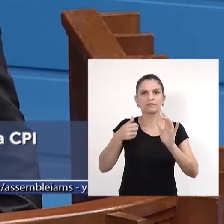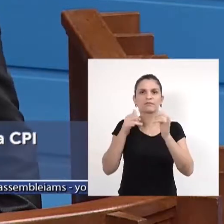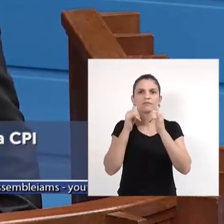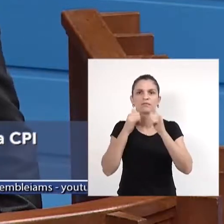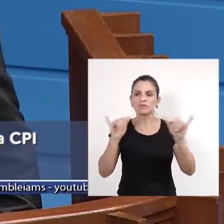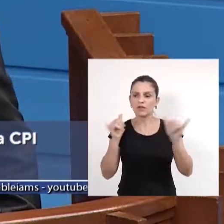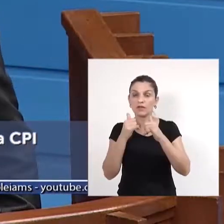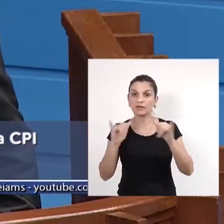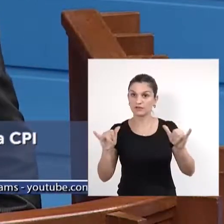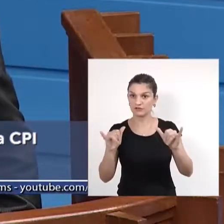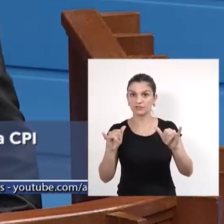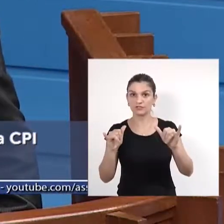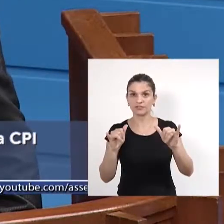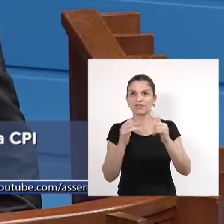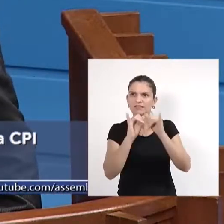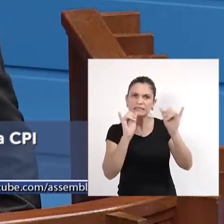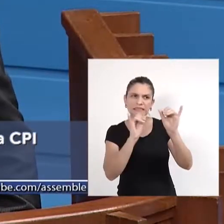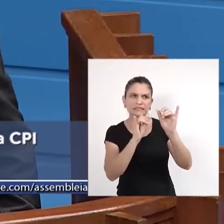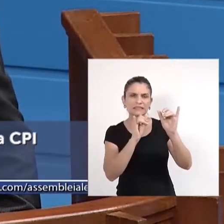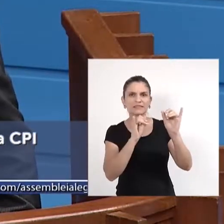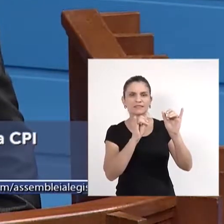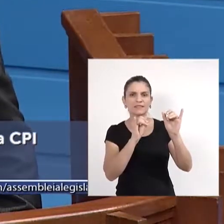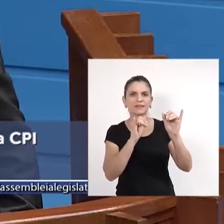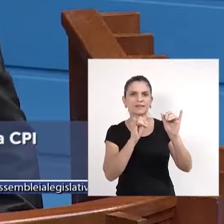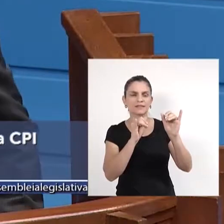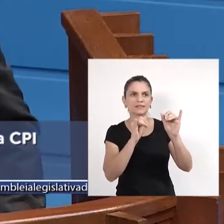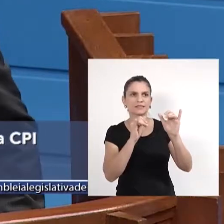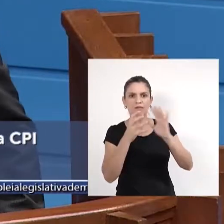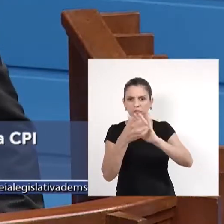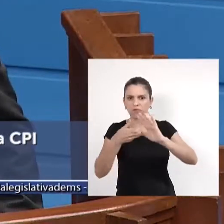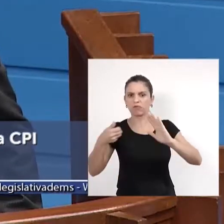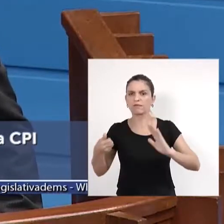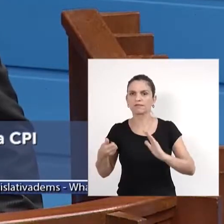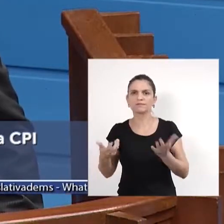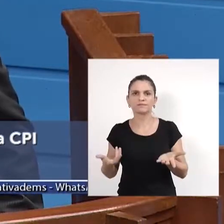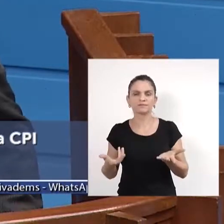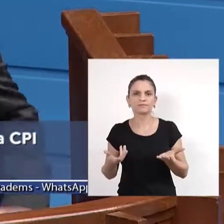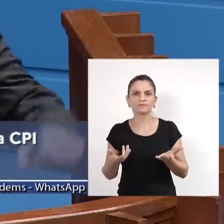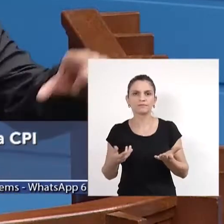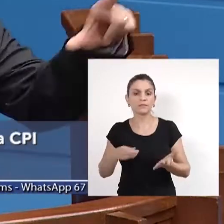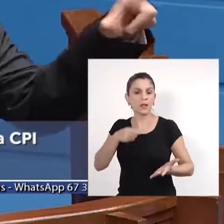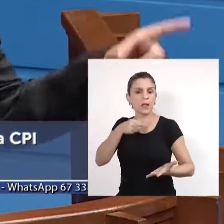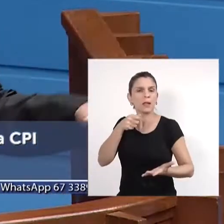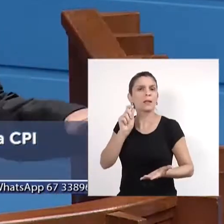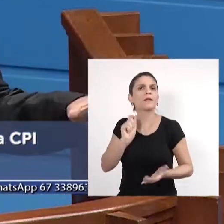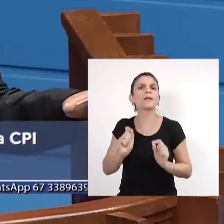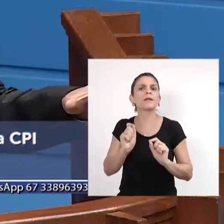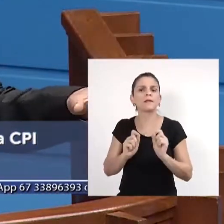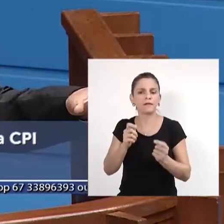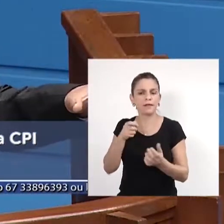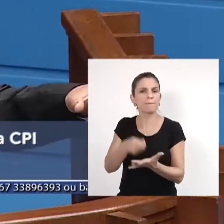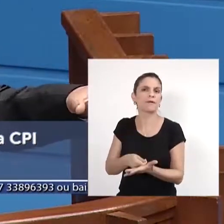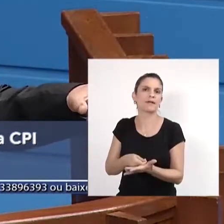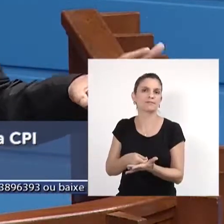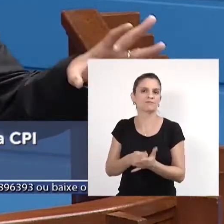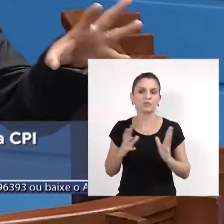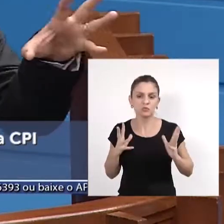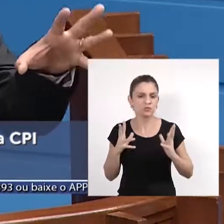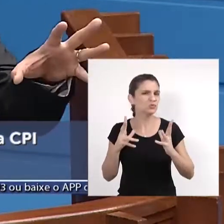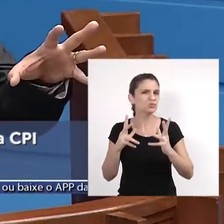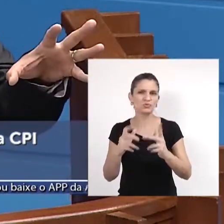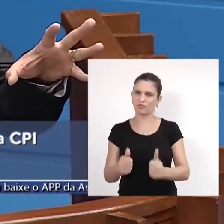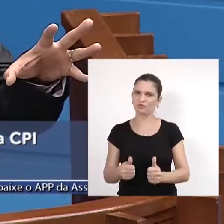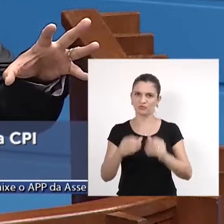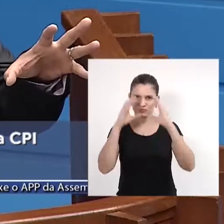Essa energia que é furtada, que é roubada, ela é paga por todos nós. A Energisa coloca isso